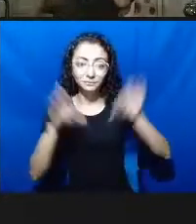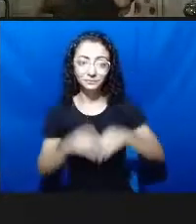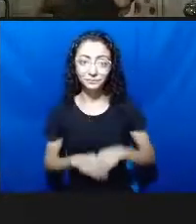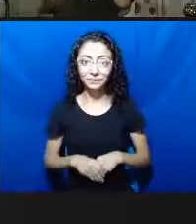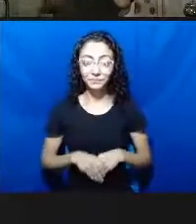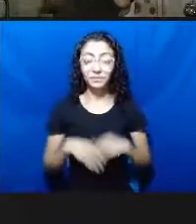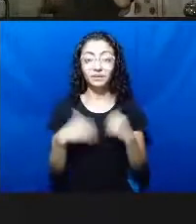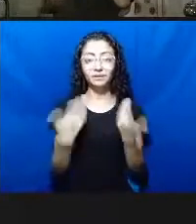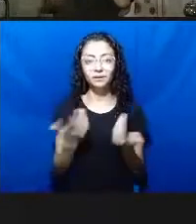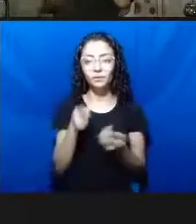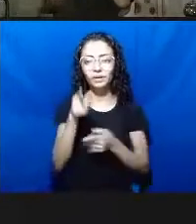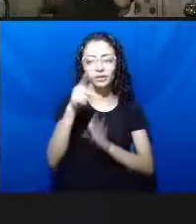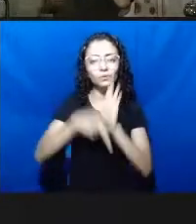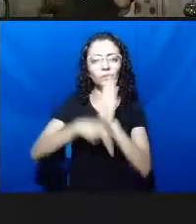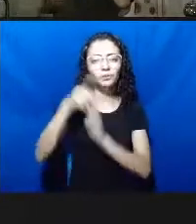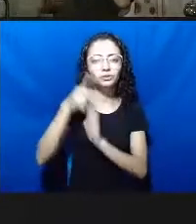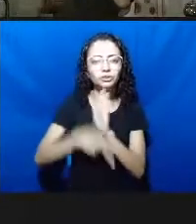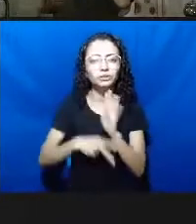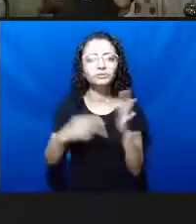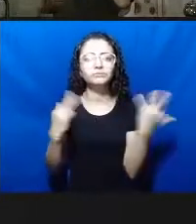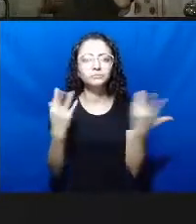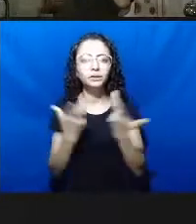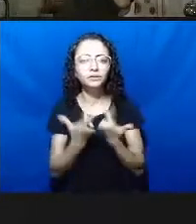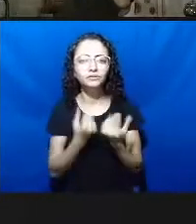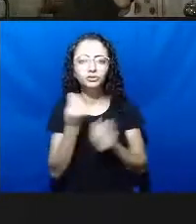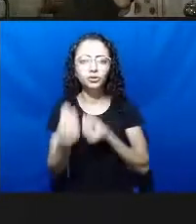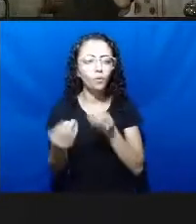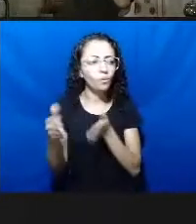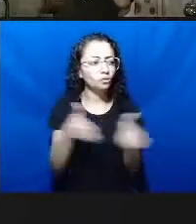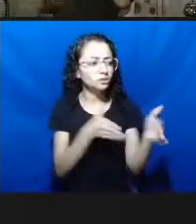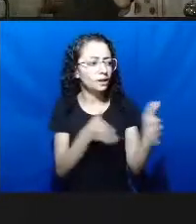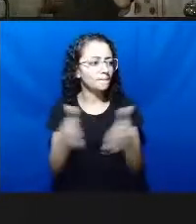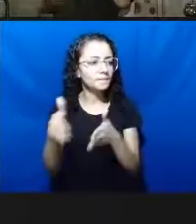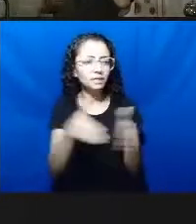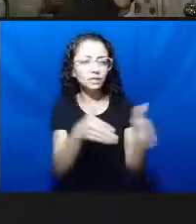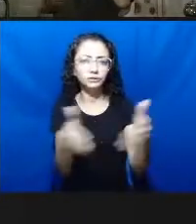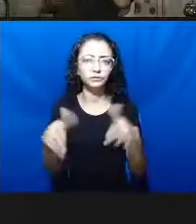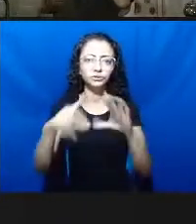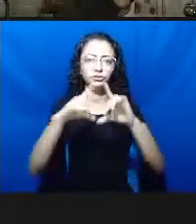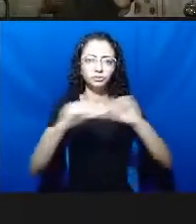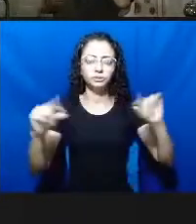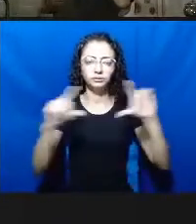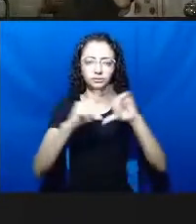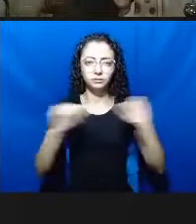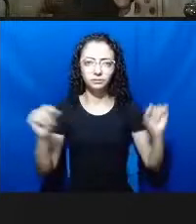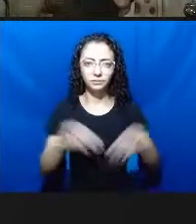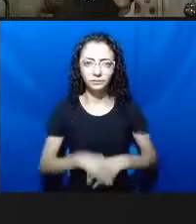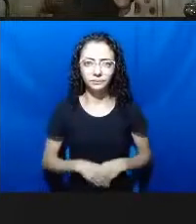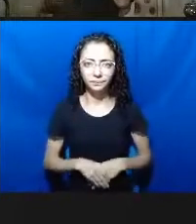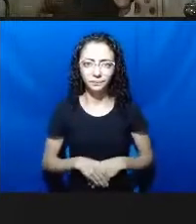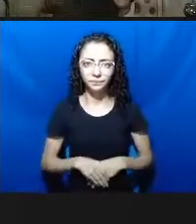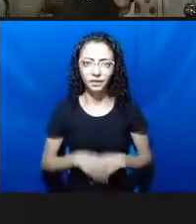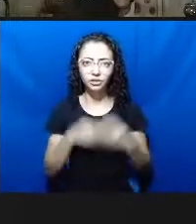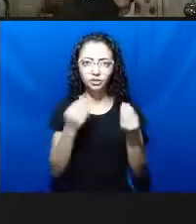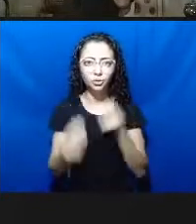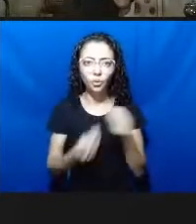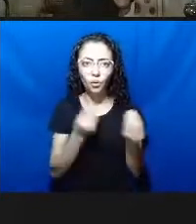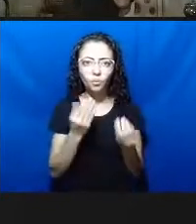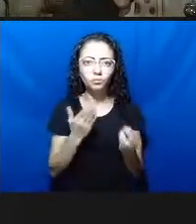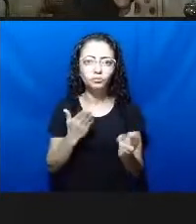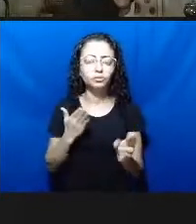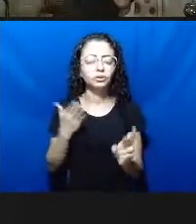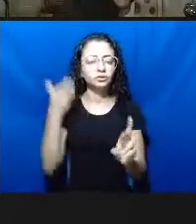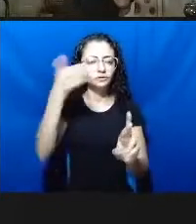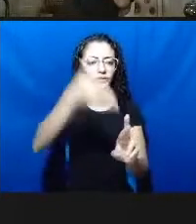sobre os caminhos em Brasília. Os caminhos, as trajetórias